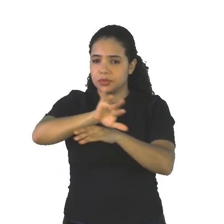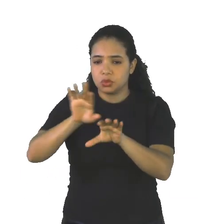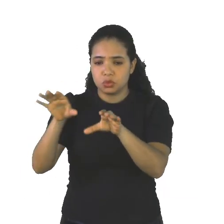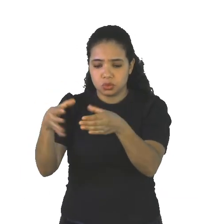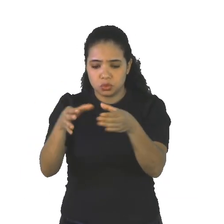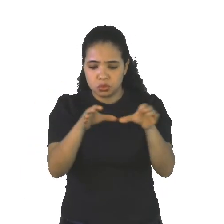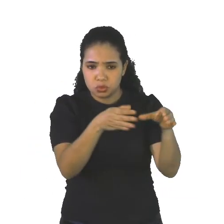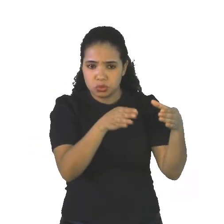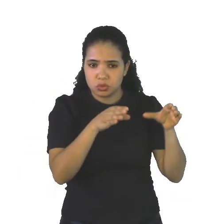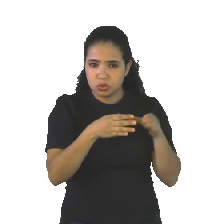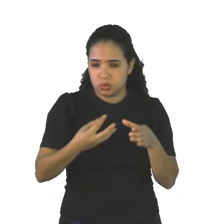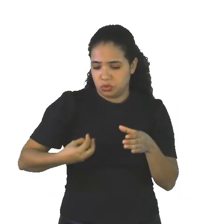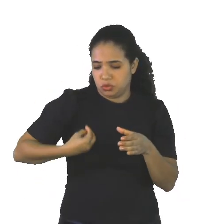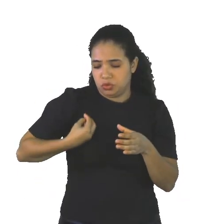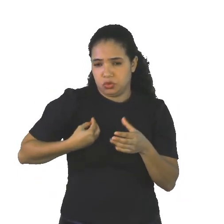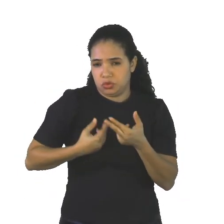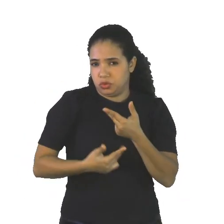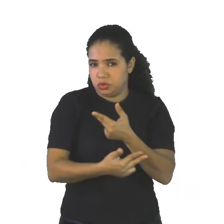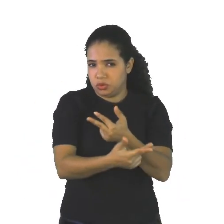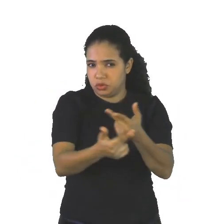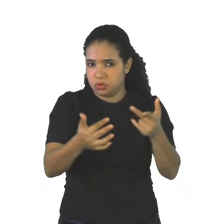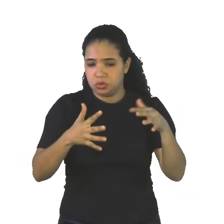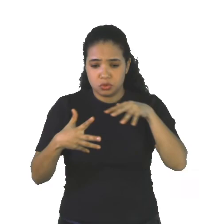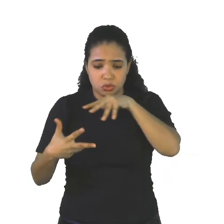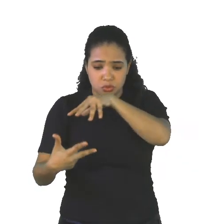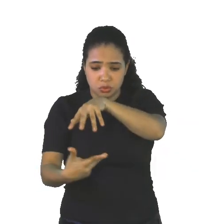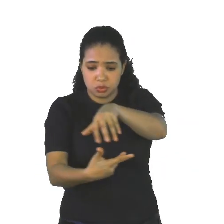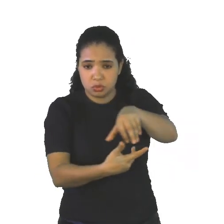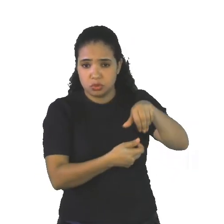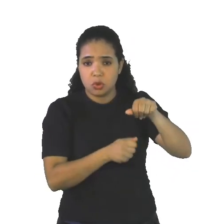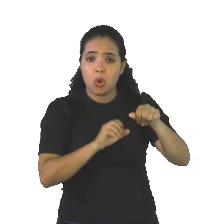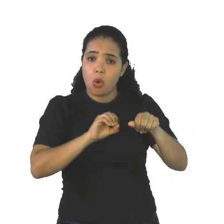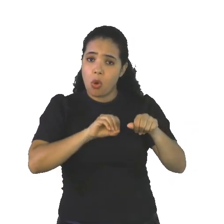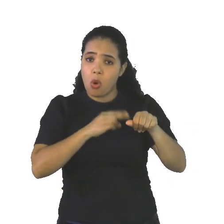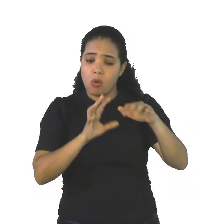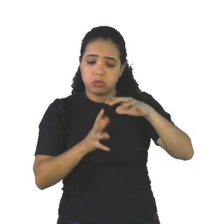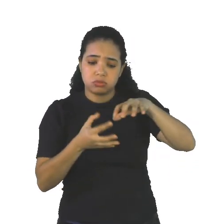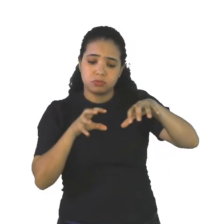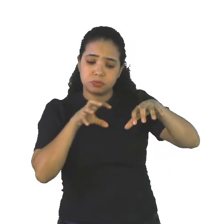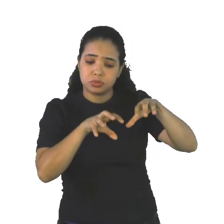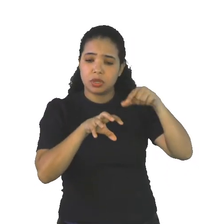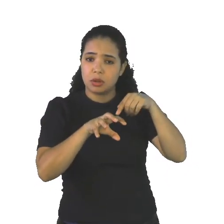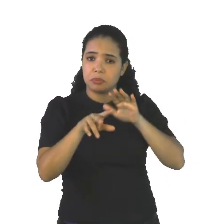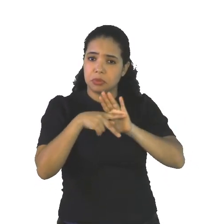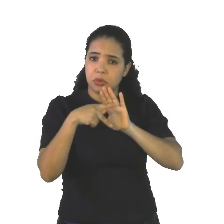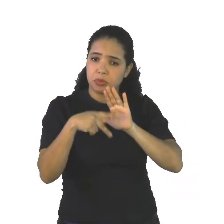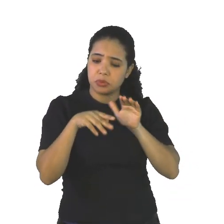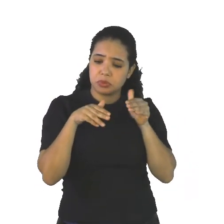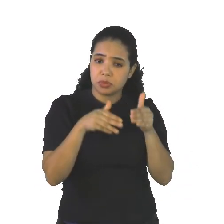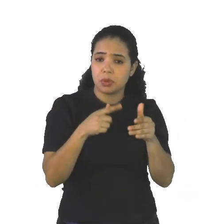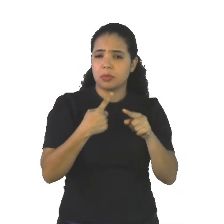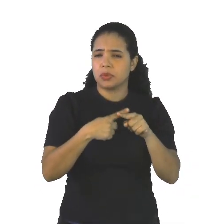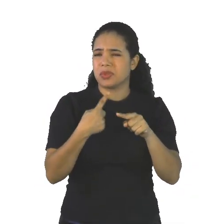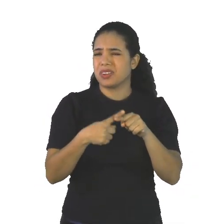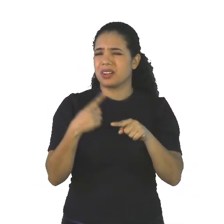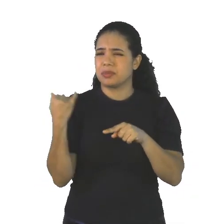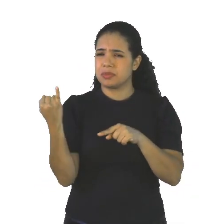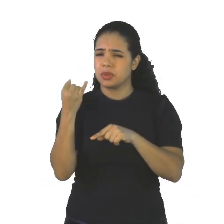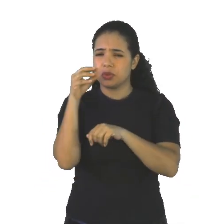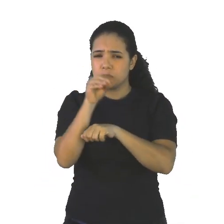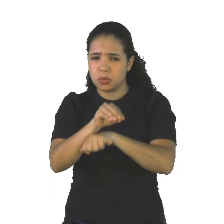no planeta como um todo, ou numa região em particular. Mas por que é tão importante preservar